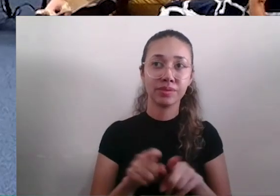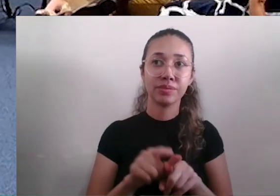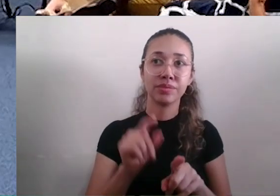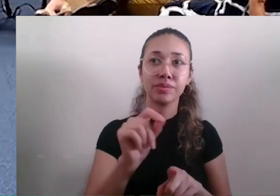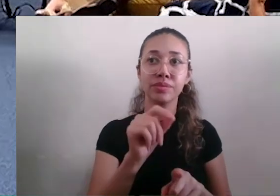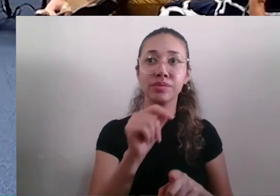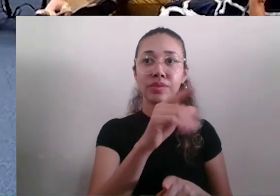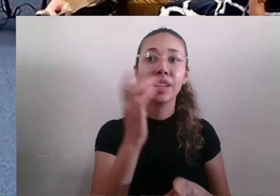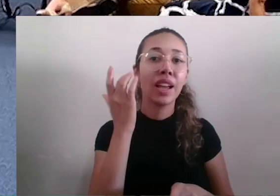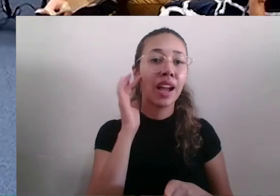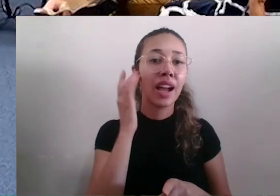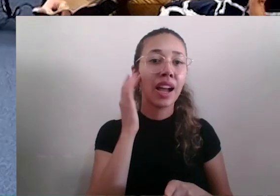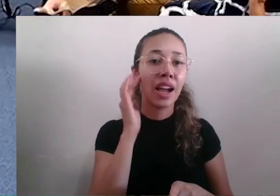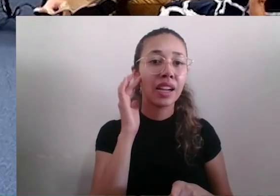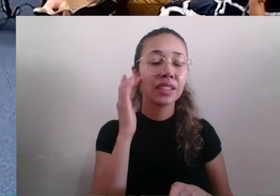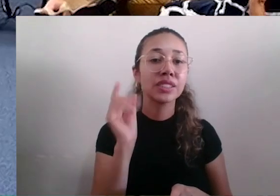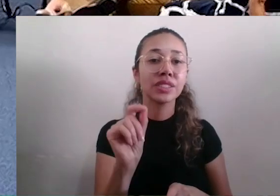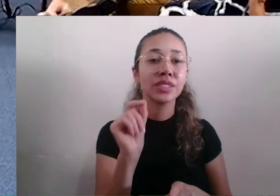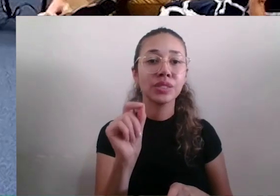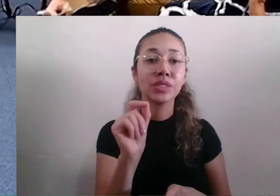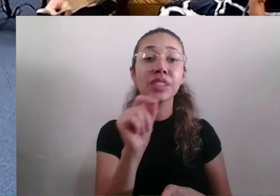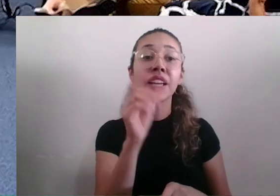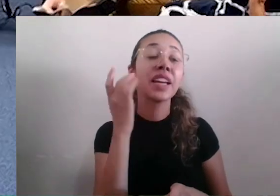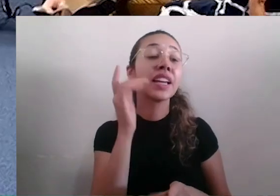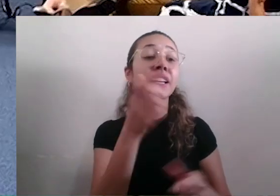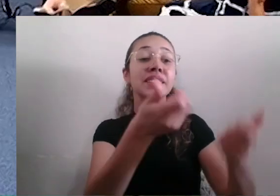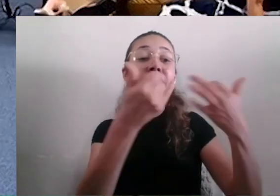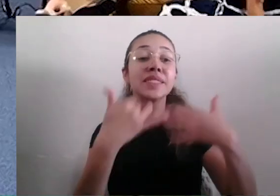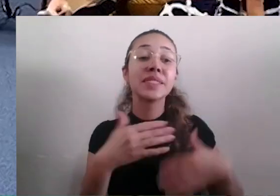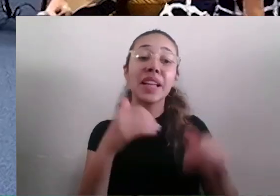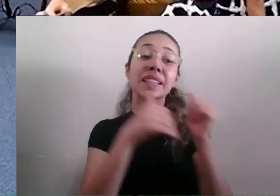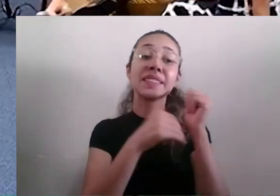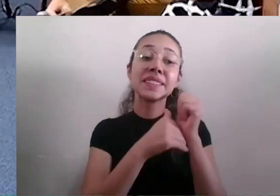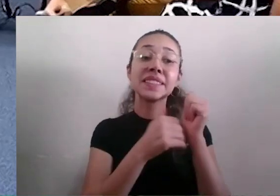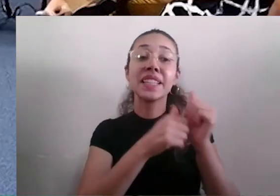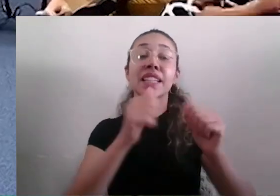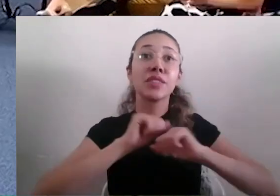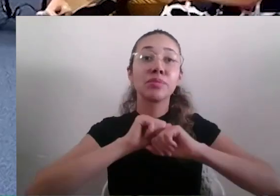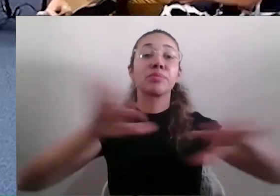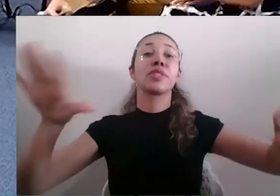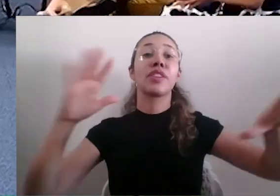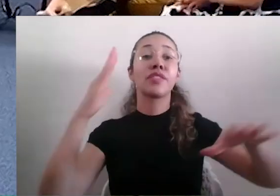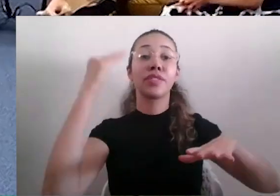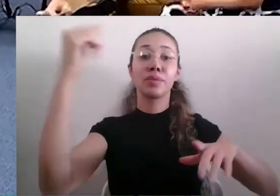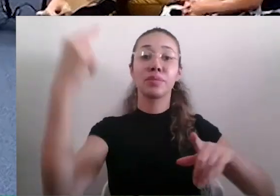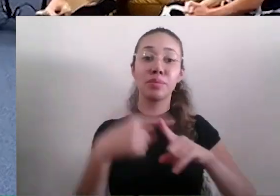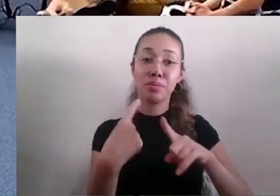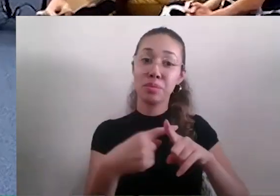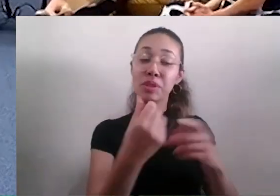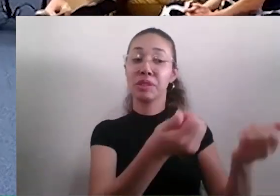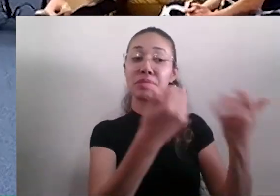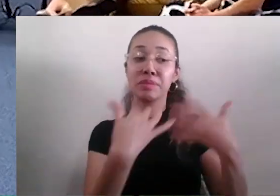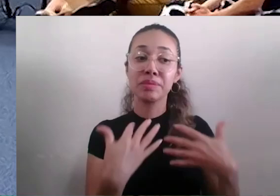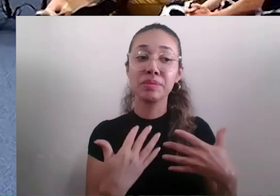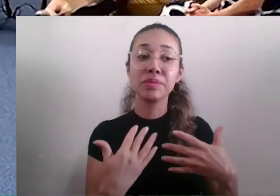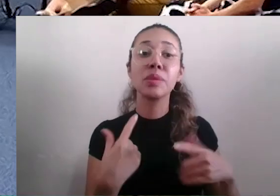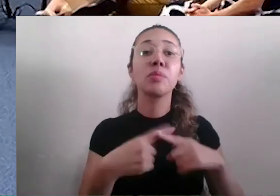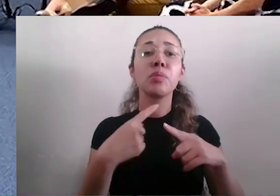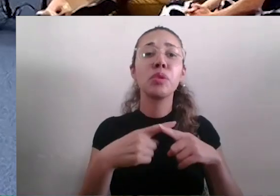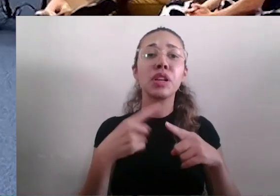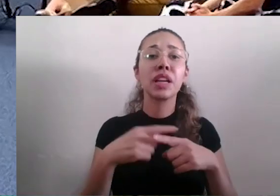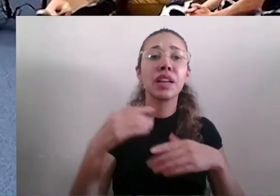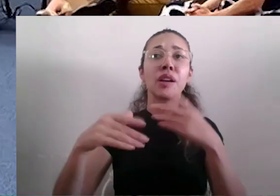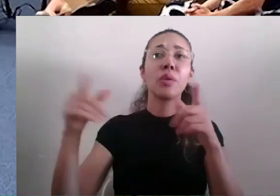eh se der para contar também né que se é segredo né Eh E por que que não tem mais por que que não